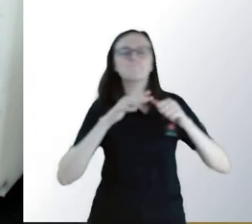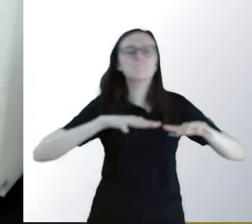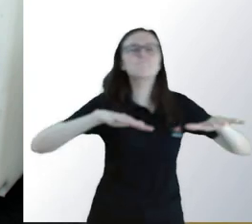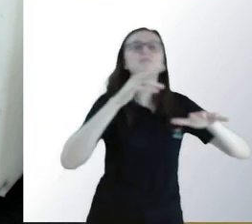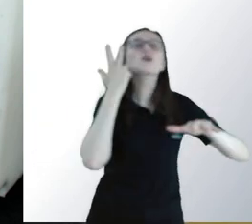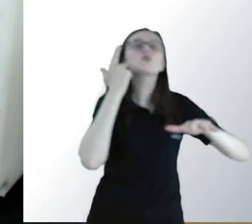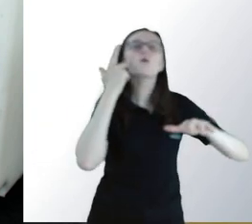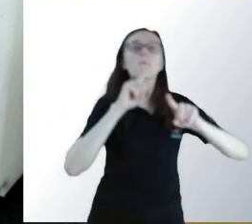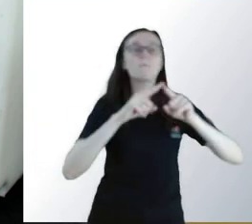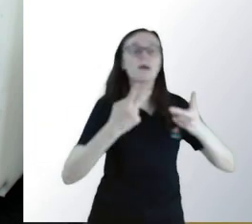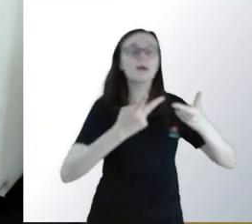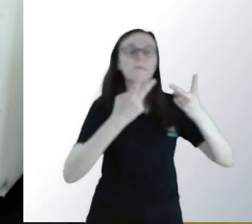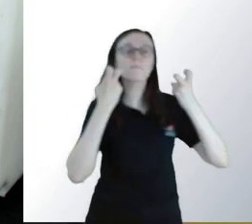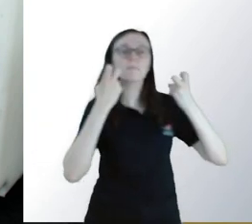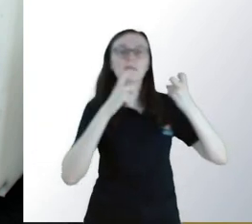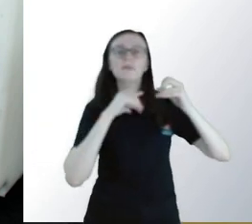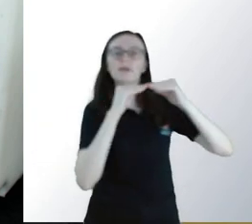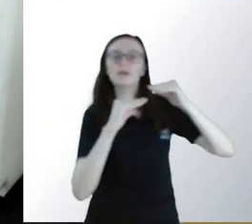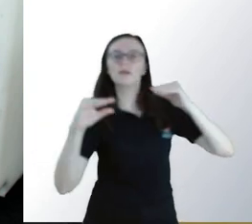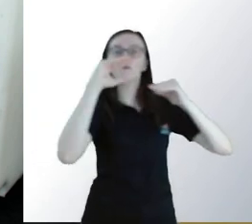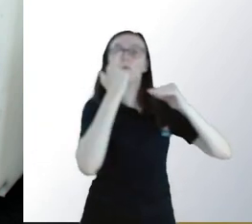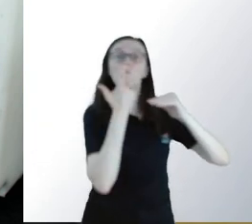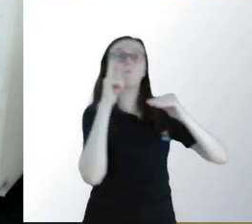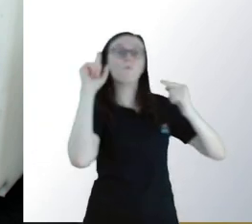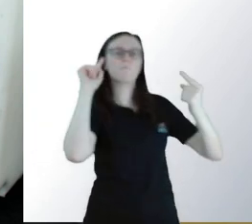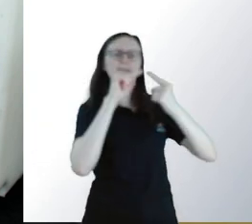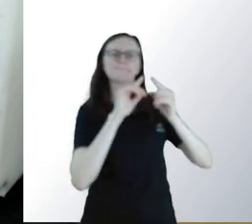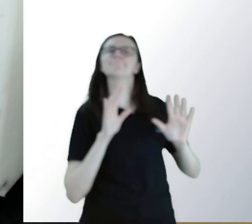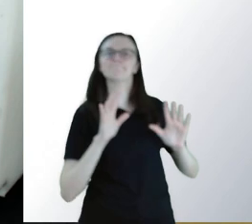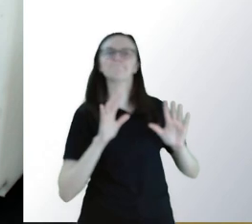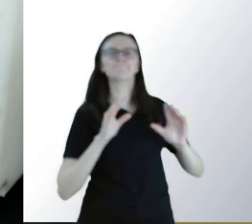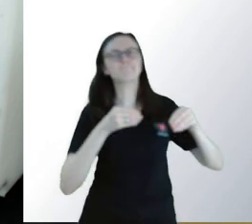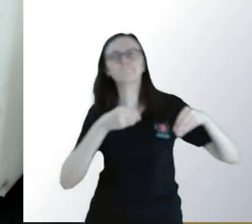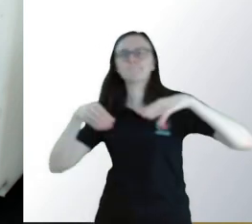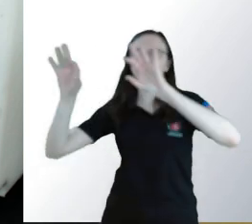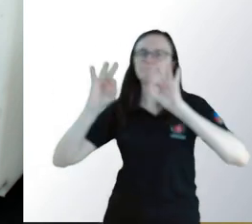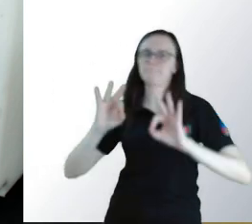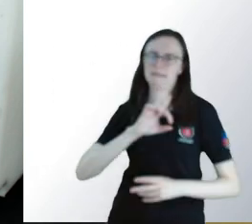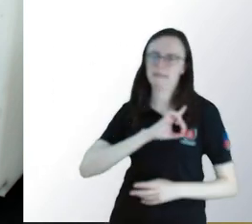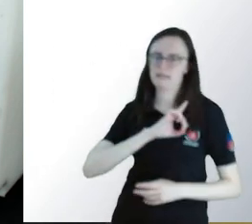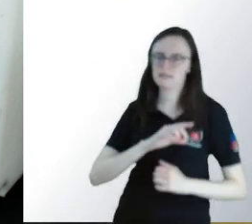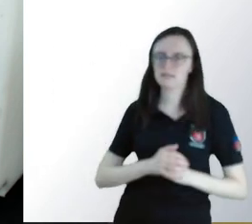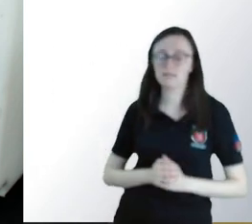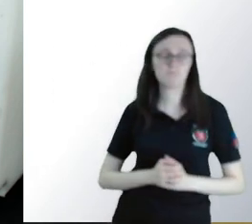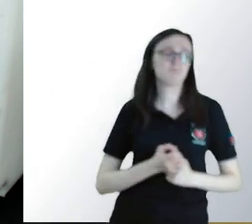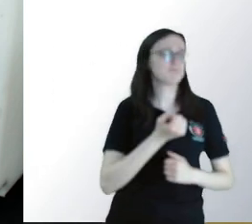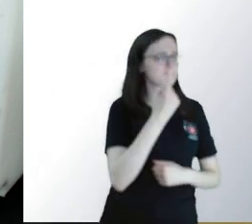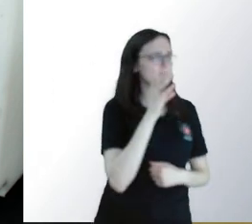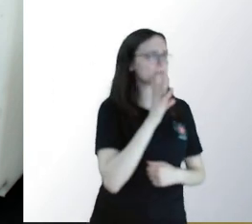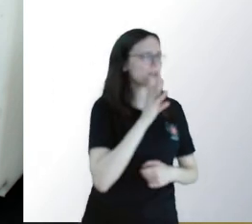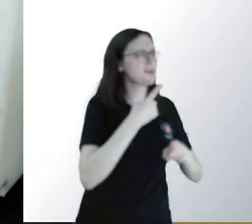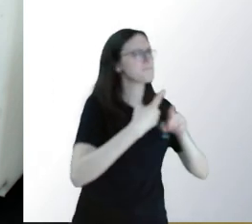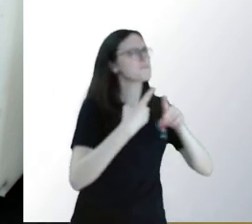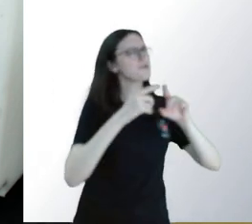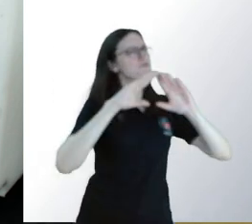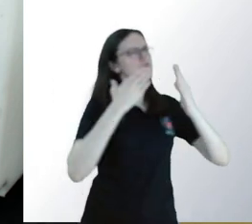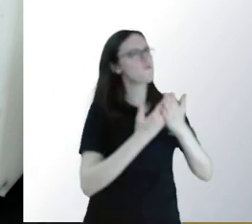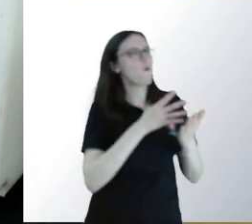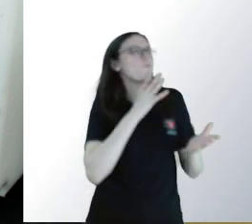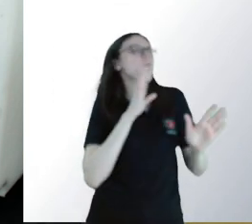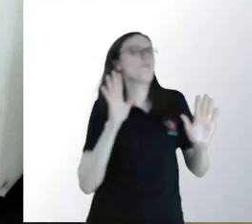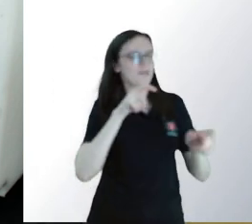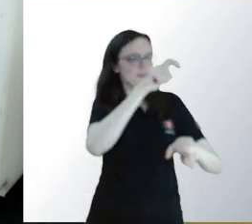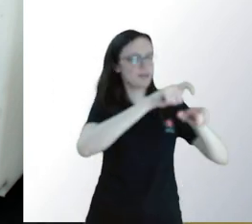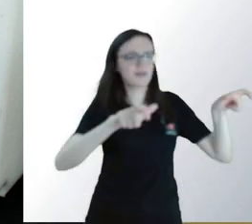desse contato tênue e tem essa conotação sexual, vai encaminhar para a assim. Ah, legal, porque também assim, a escola me conhece, né,